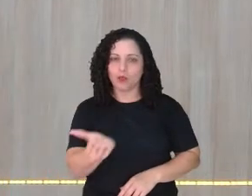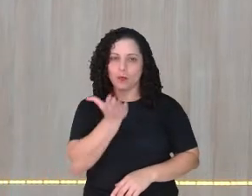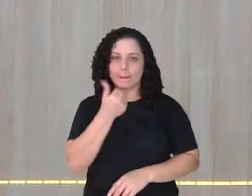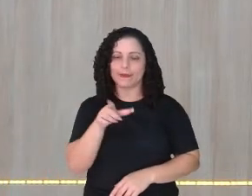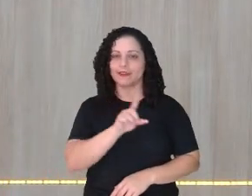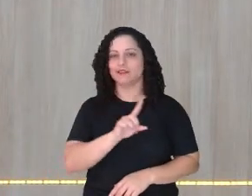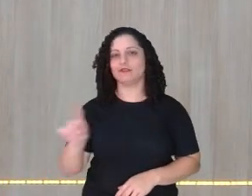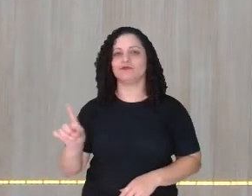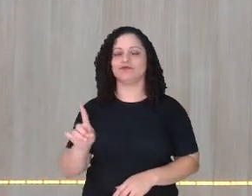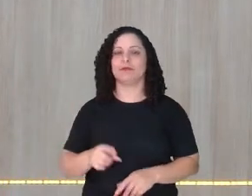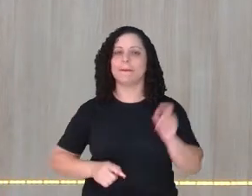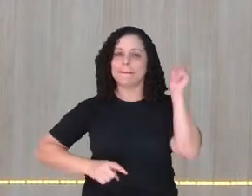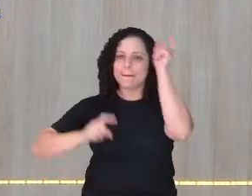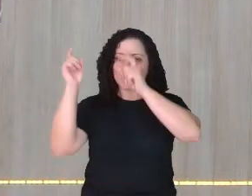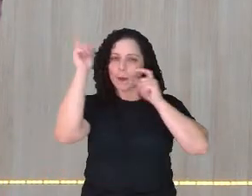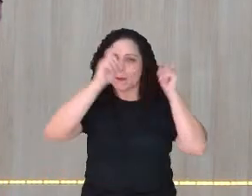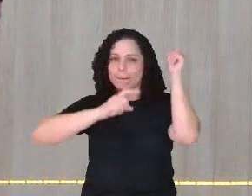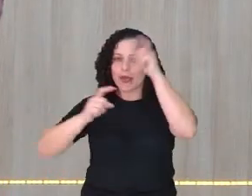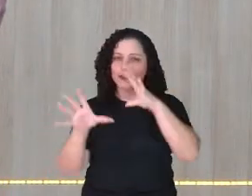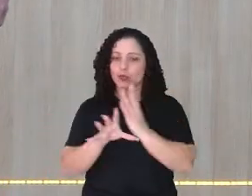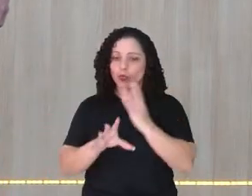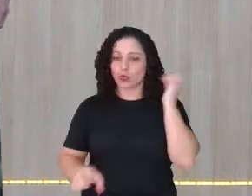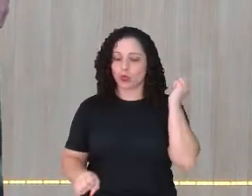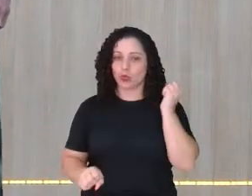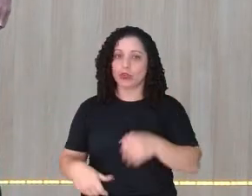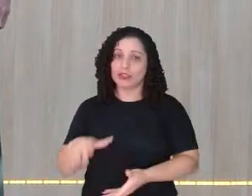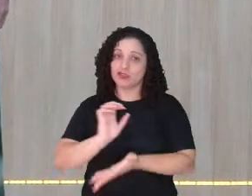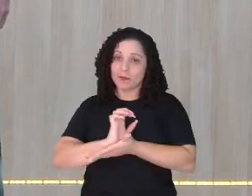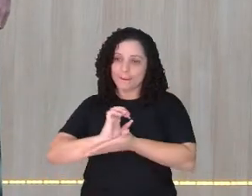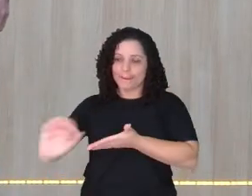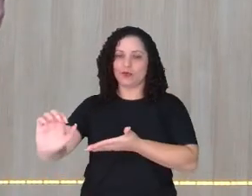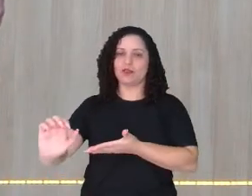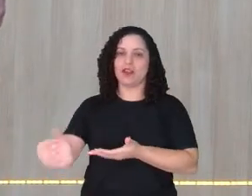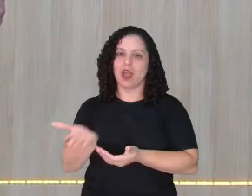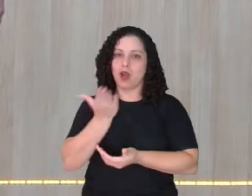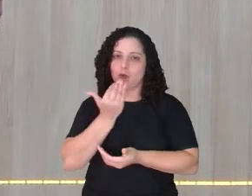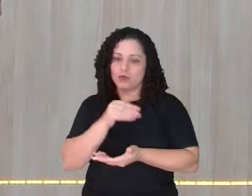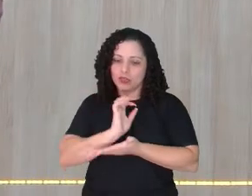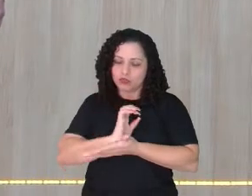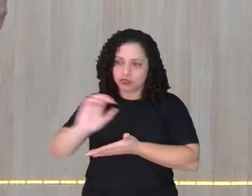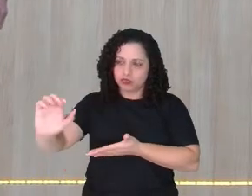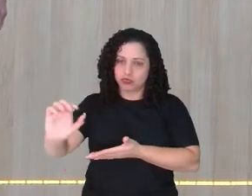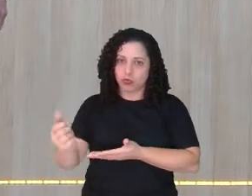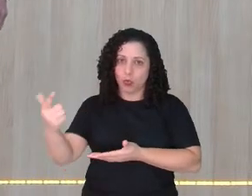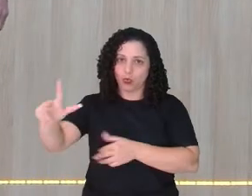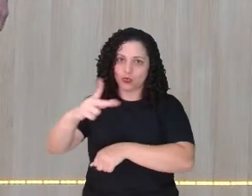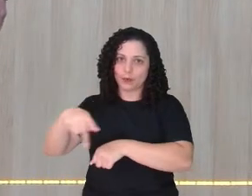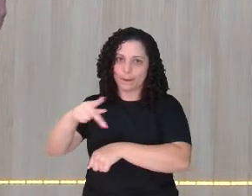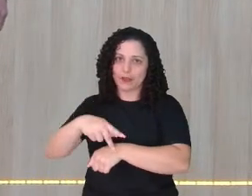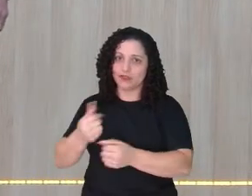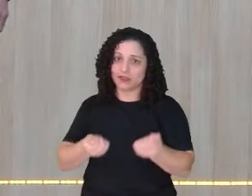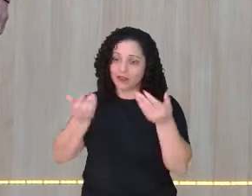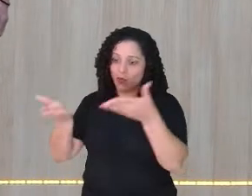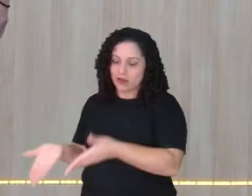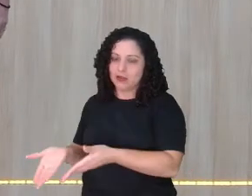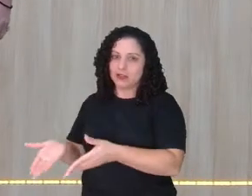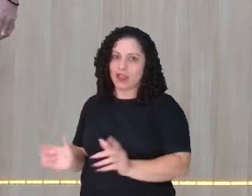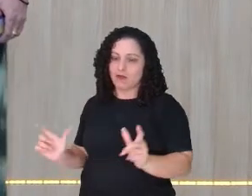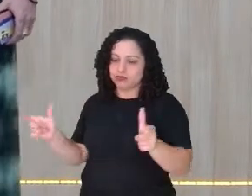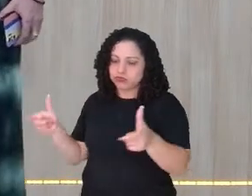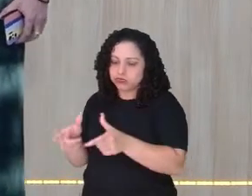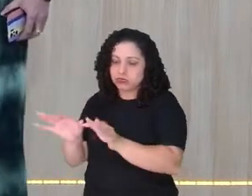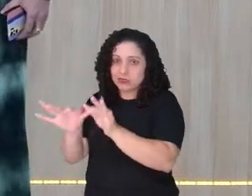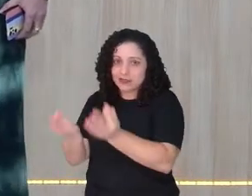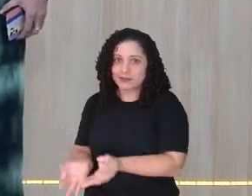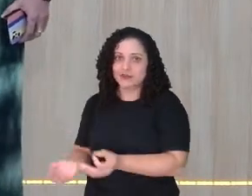estão preocupadas em lucrar e exportar esse alimento, né? Então é esse pequeno produtor que coloca a comida no nosso